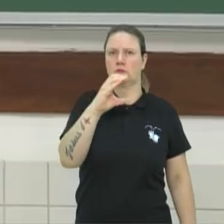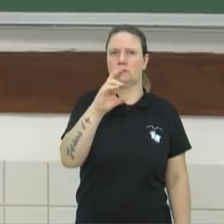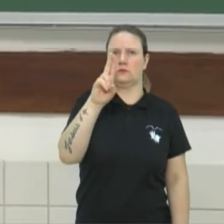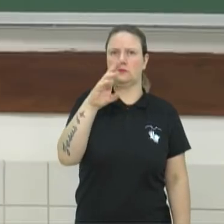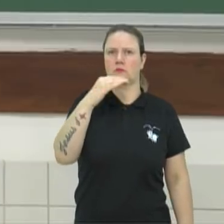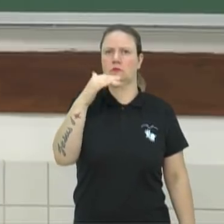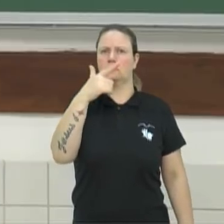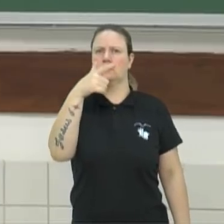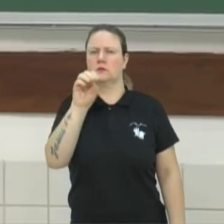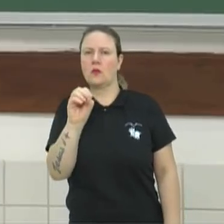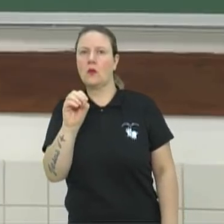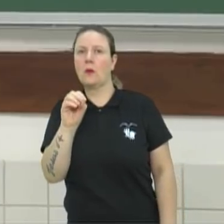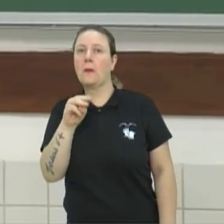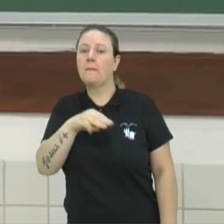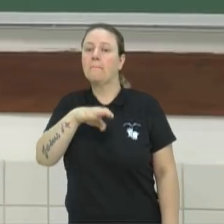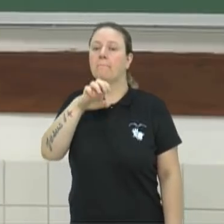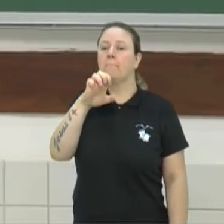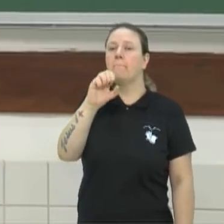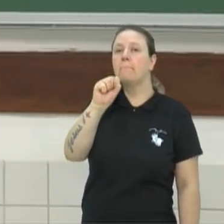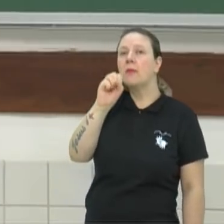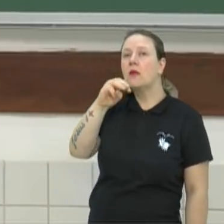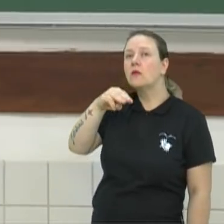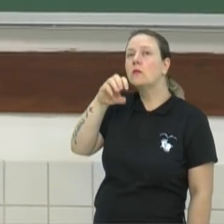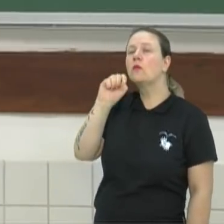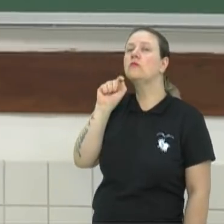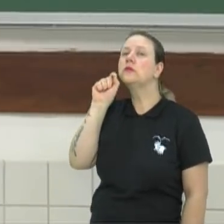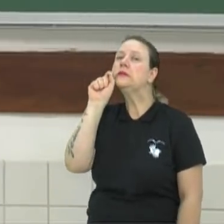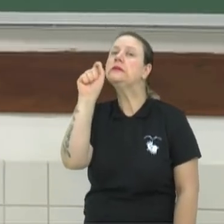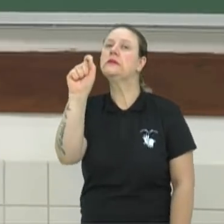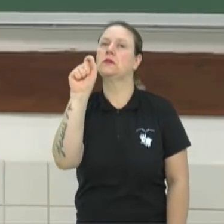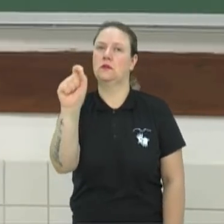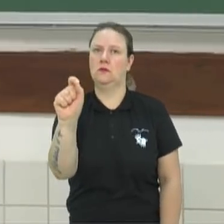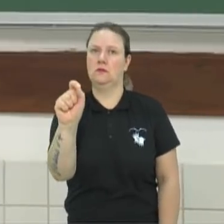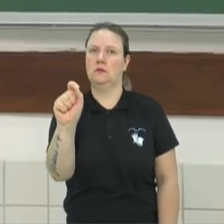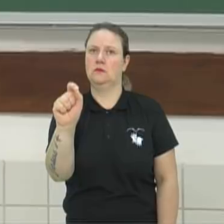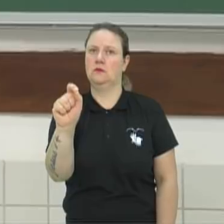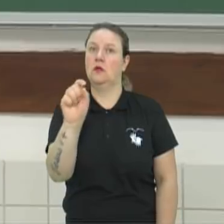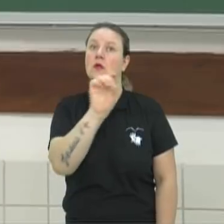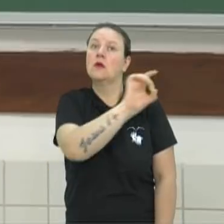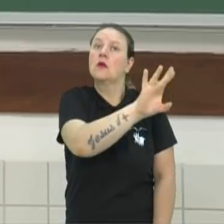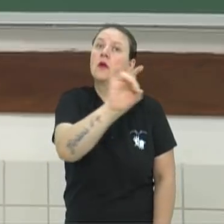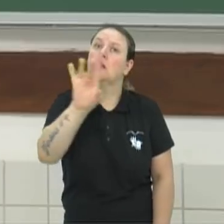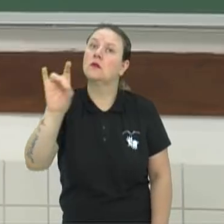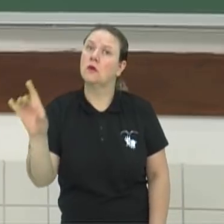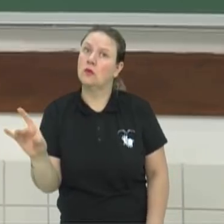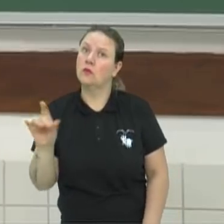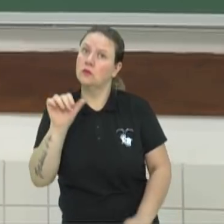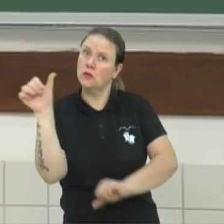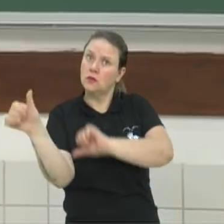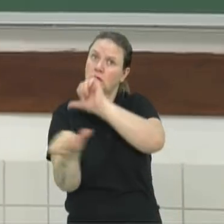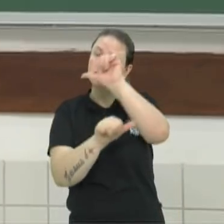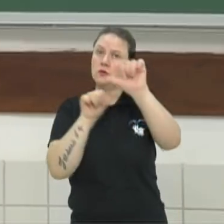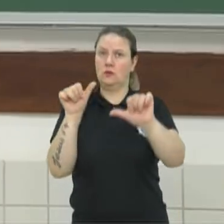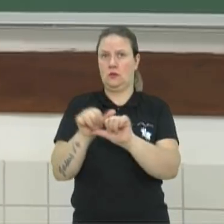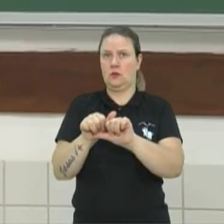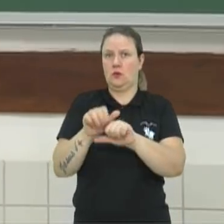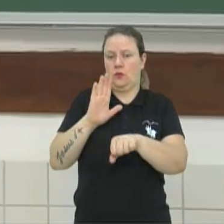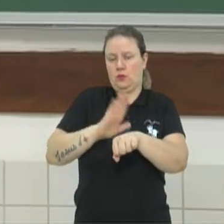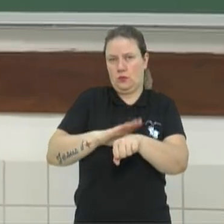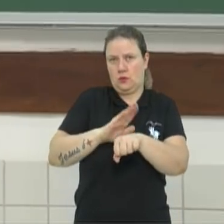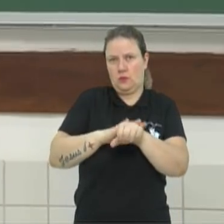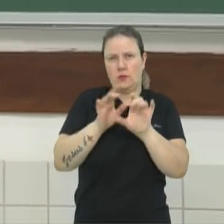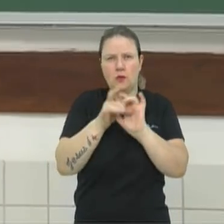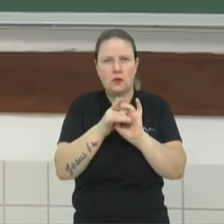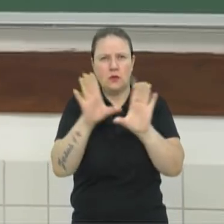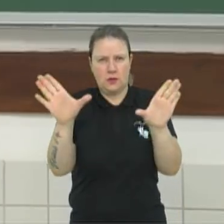que. Eu não vou dar dica, você vai fazer isso sozinho. Você vai tirar uma conjunção e vai pôr a outra. Você vai ter uns minutinhos para fazer